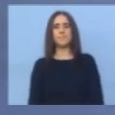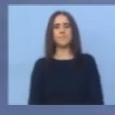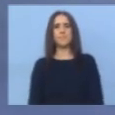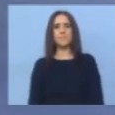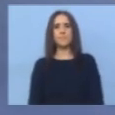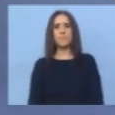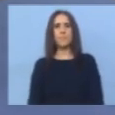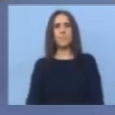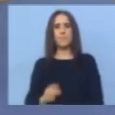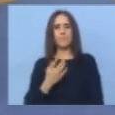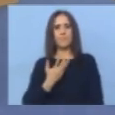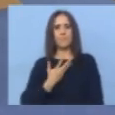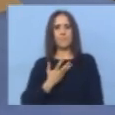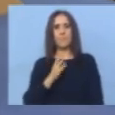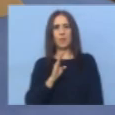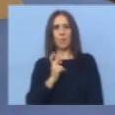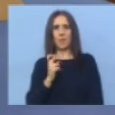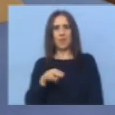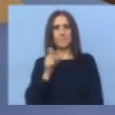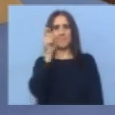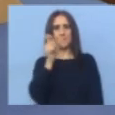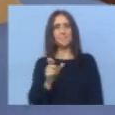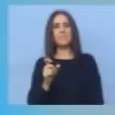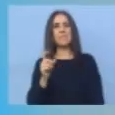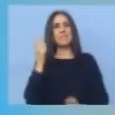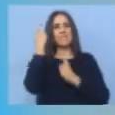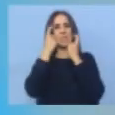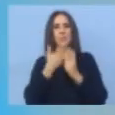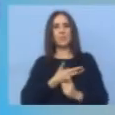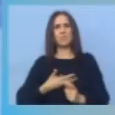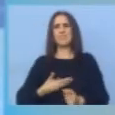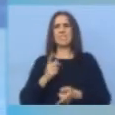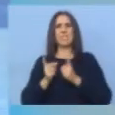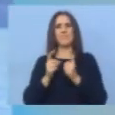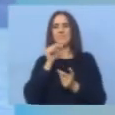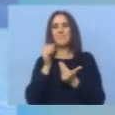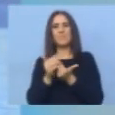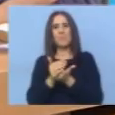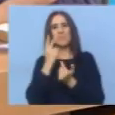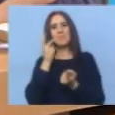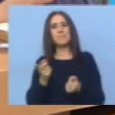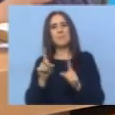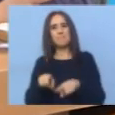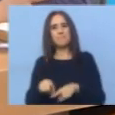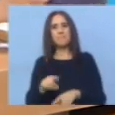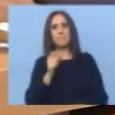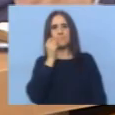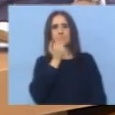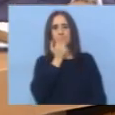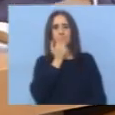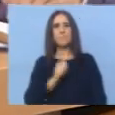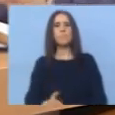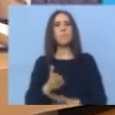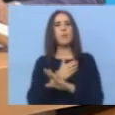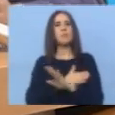Juan, já chegaremos a essa interrogação também do que é isto de ressuscitar dos mortos. Antes, este cenário ideal onde